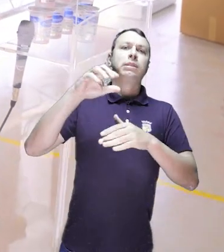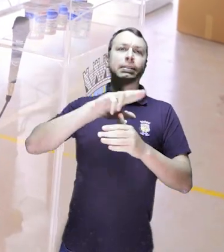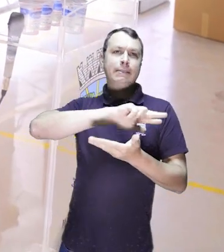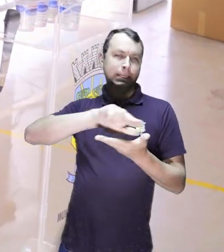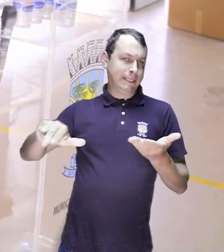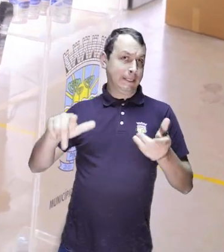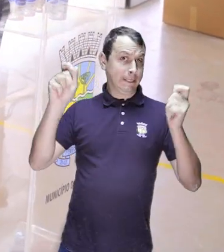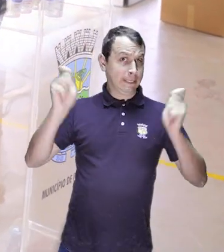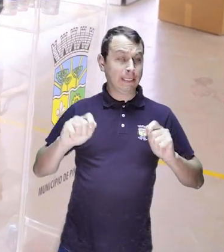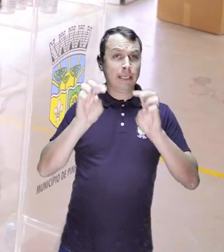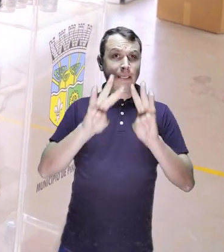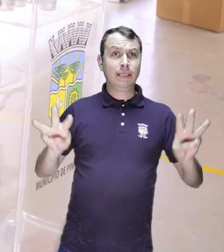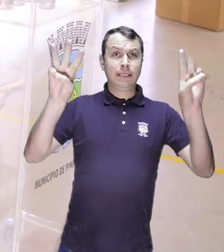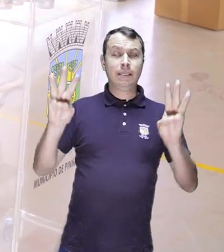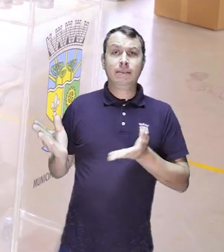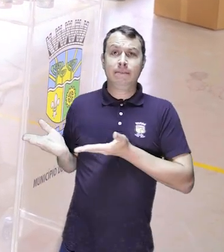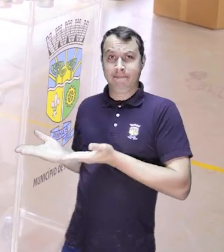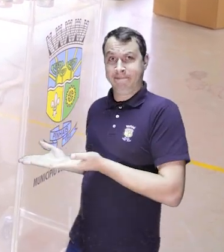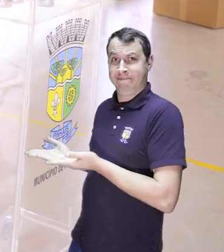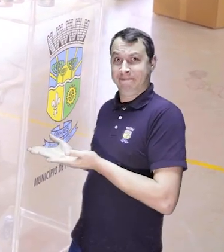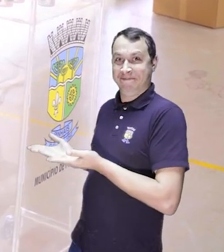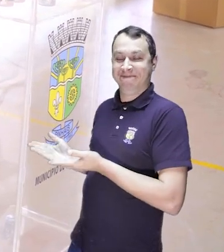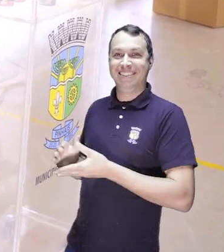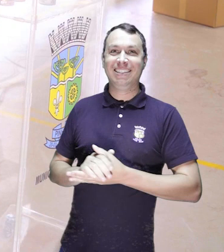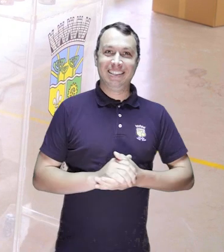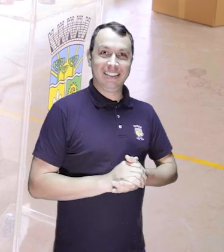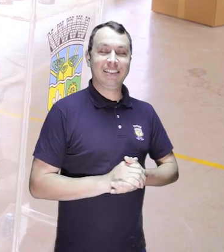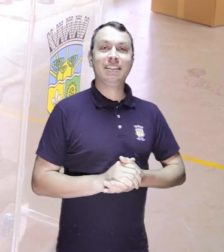comércios aqui de Pinhais. Consulte os locais no site